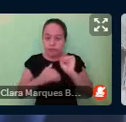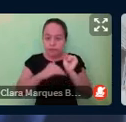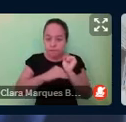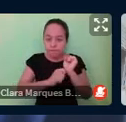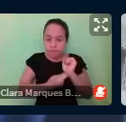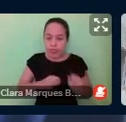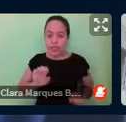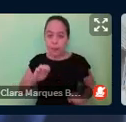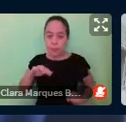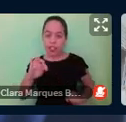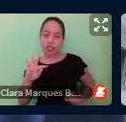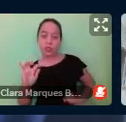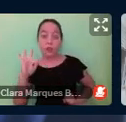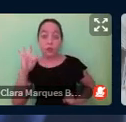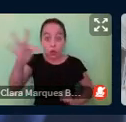futuras conferências.